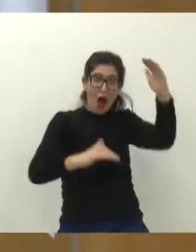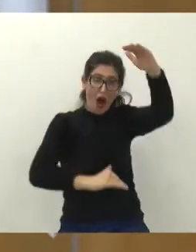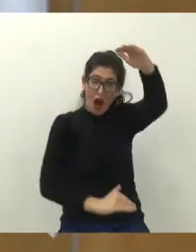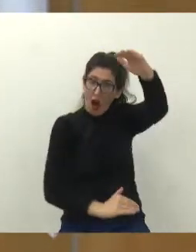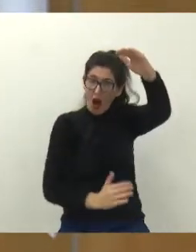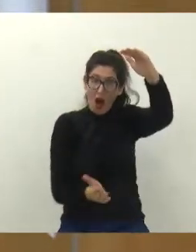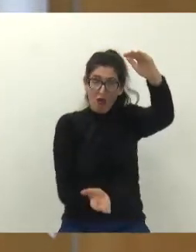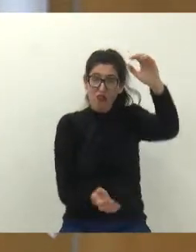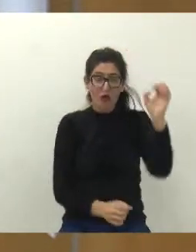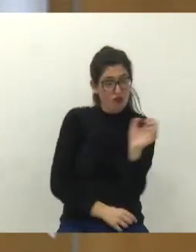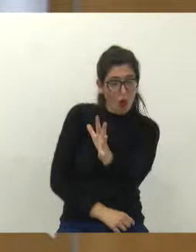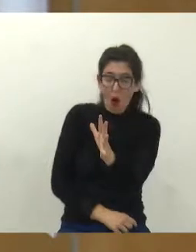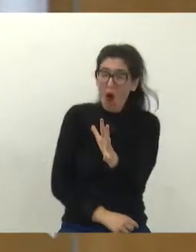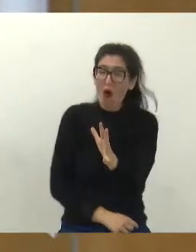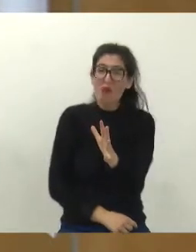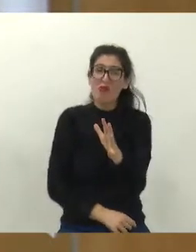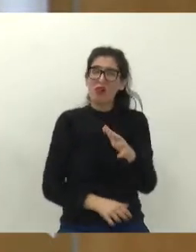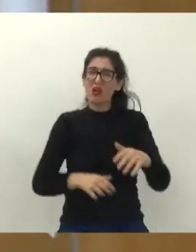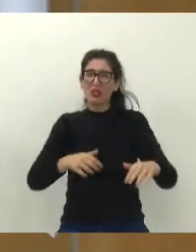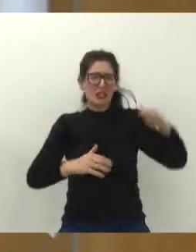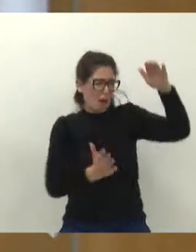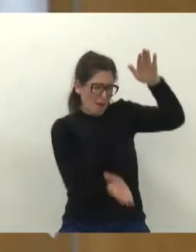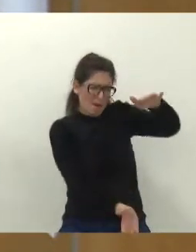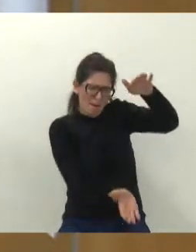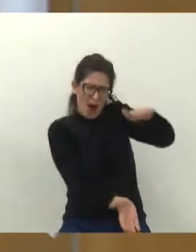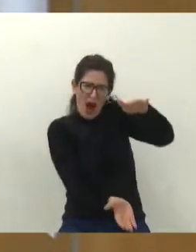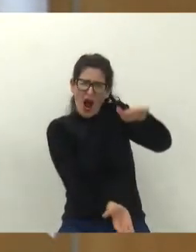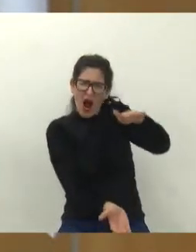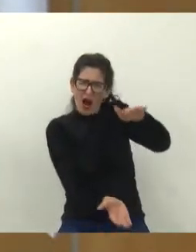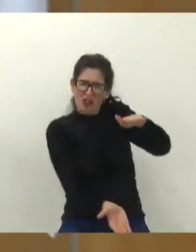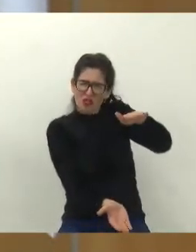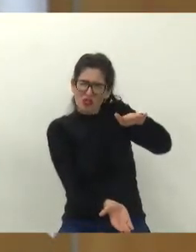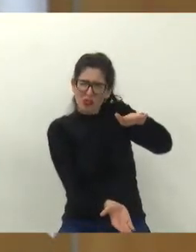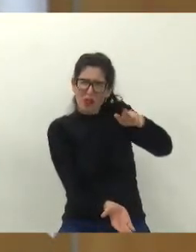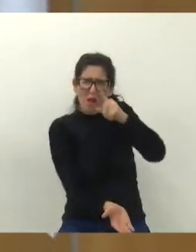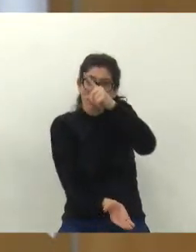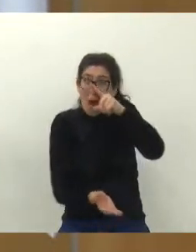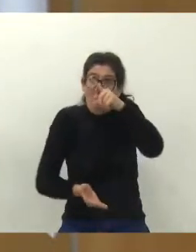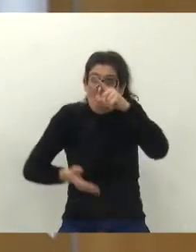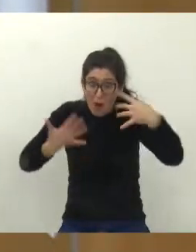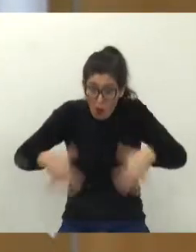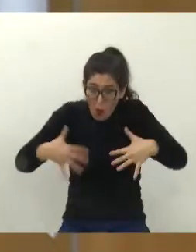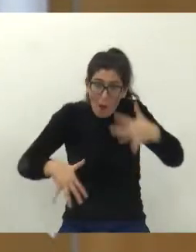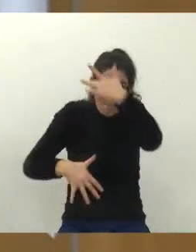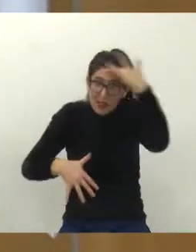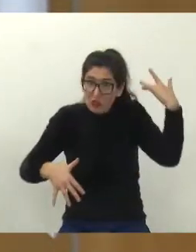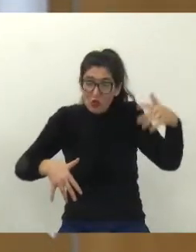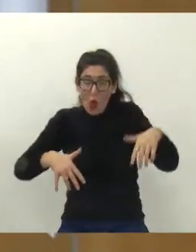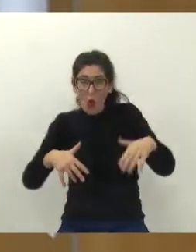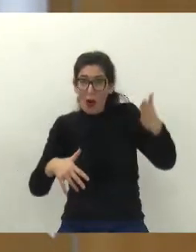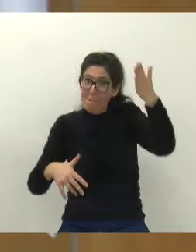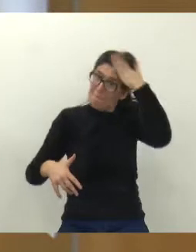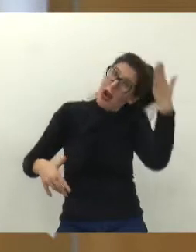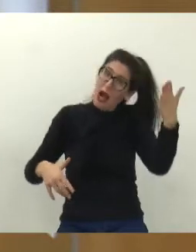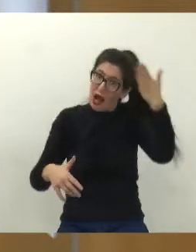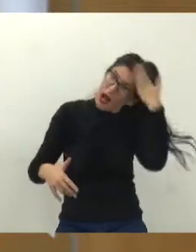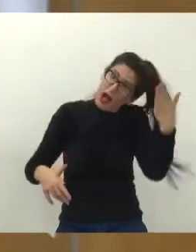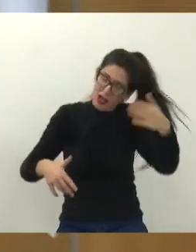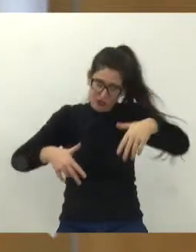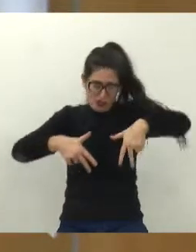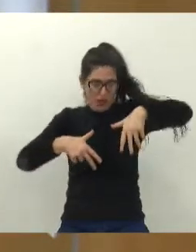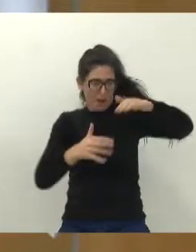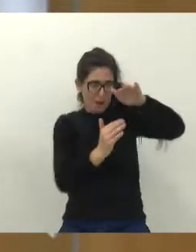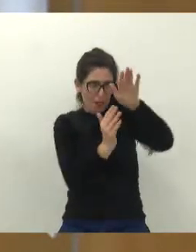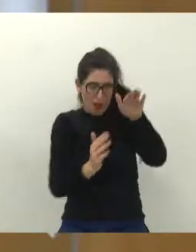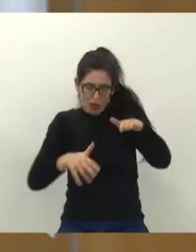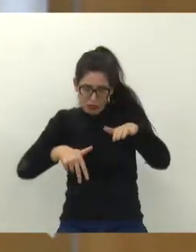elas estão na mesma altura, o que pode trazer aí algum tipo de problema para quem passa bem distraído, né, passa com pressa ali, o pessoal vai